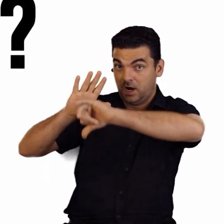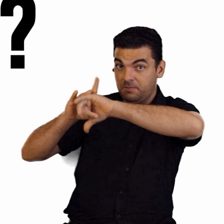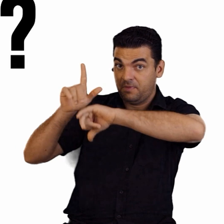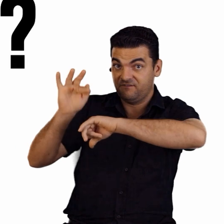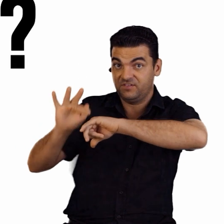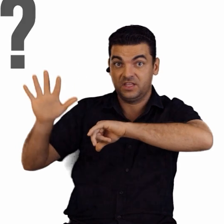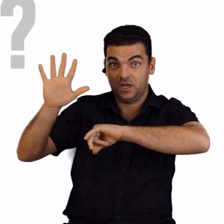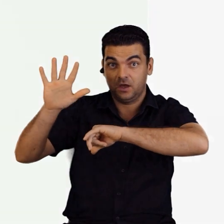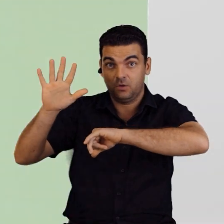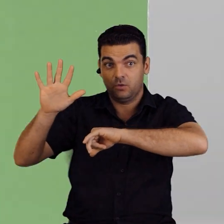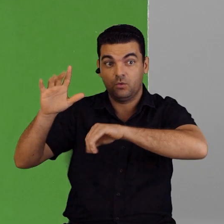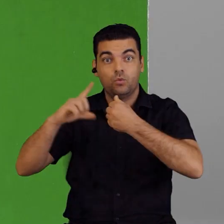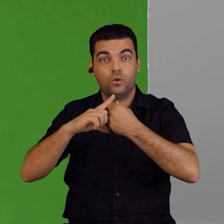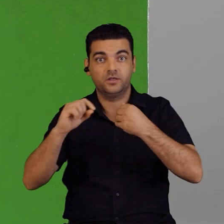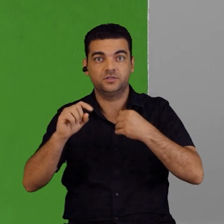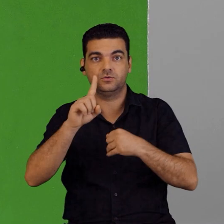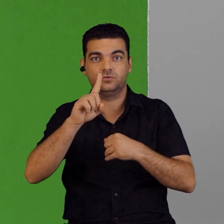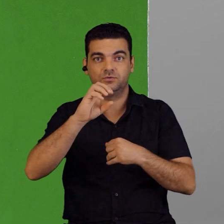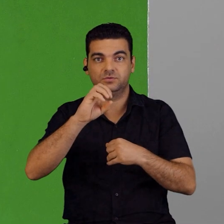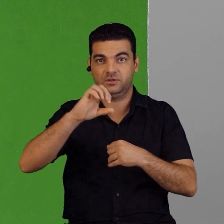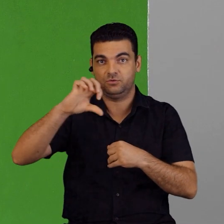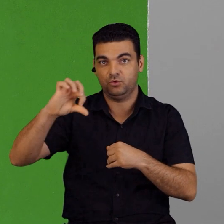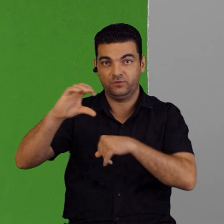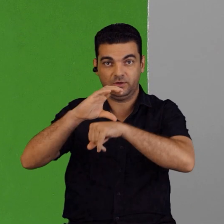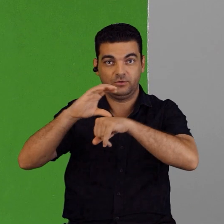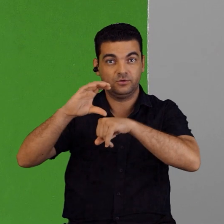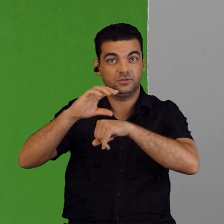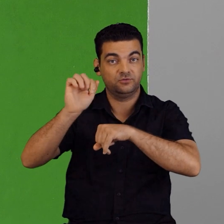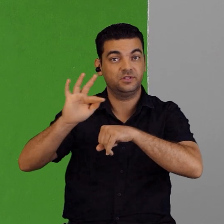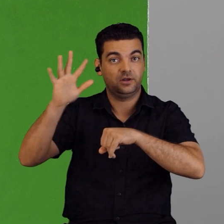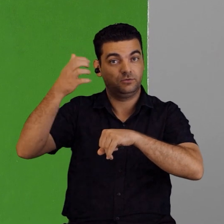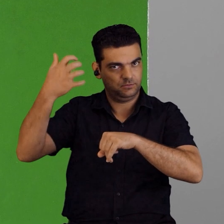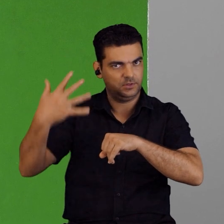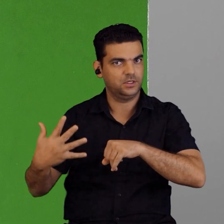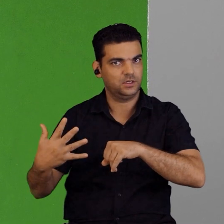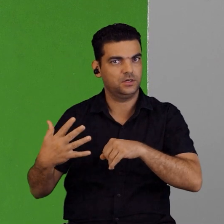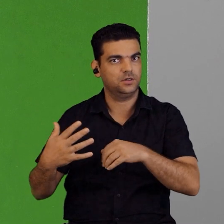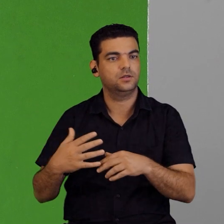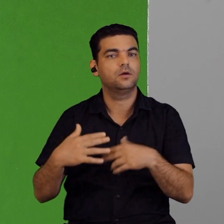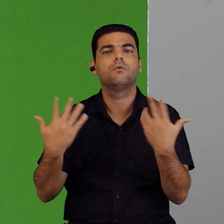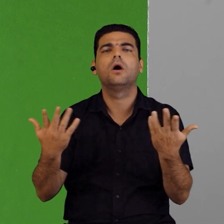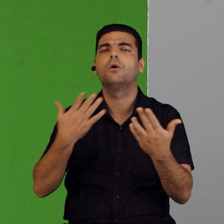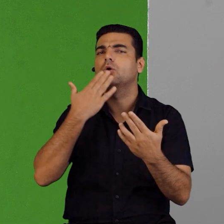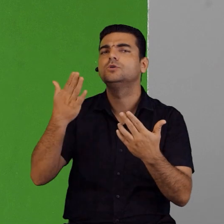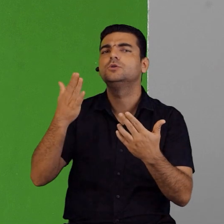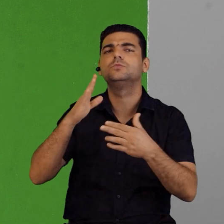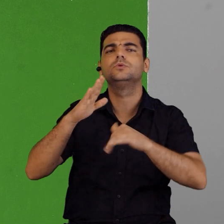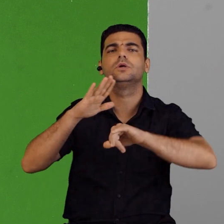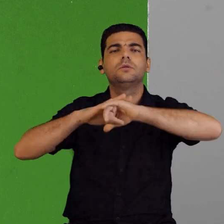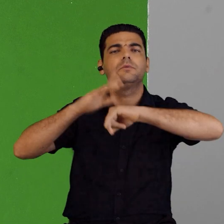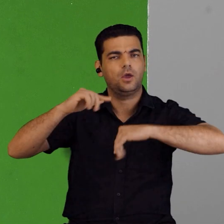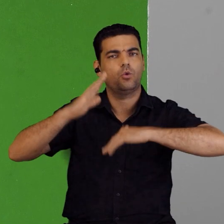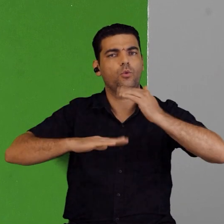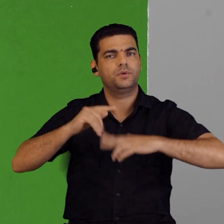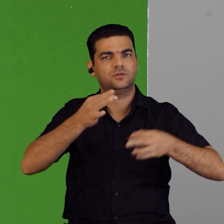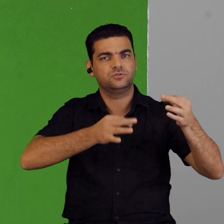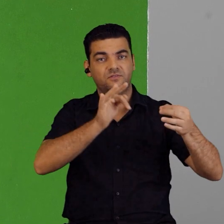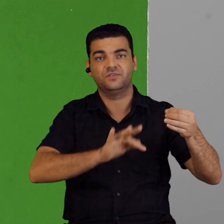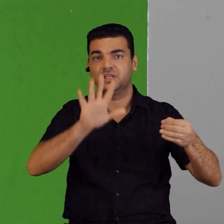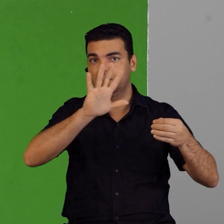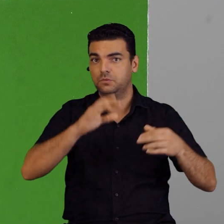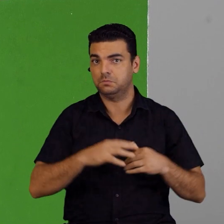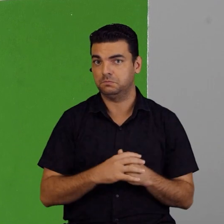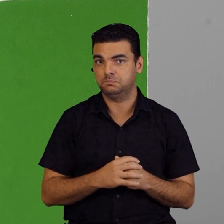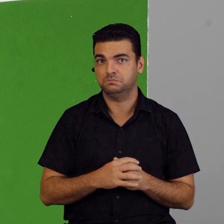Quando um crime é federal? O artigo 109 da Constituição Federal nos diz quais são os crimes de competência